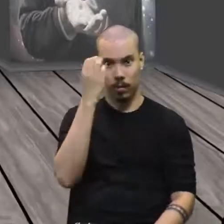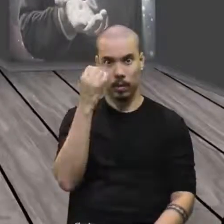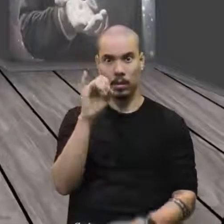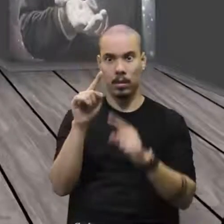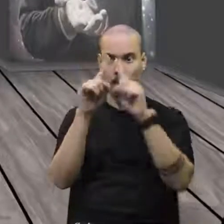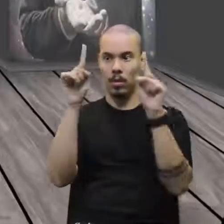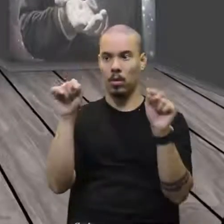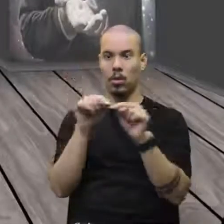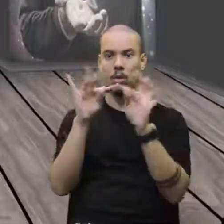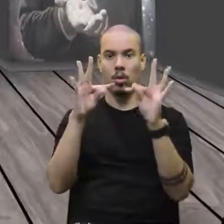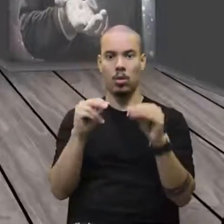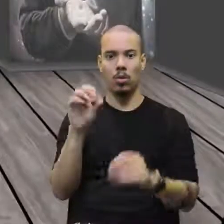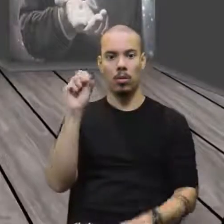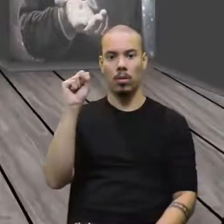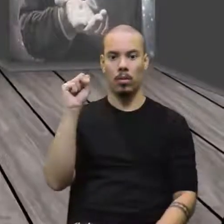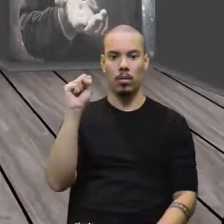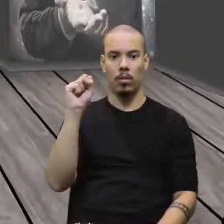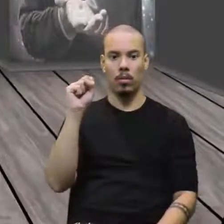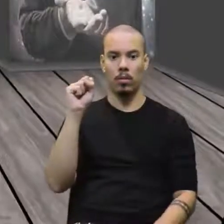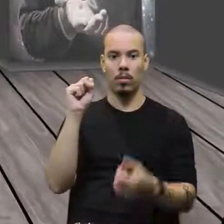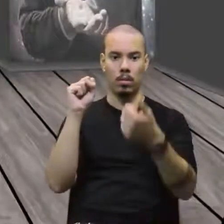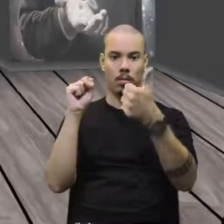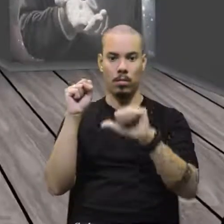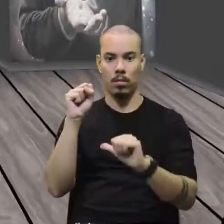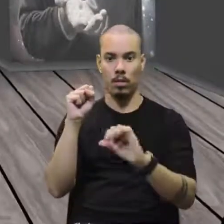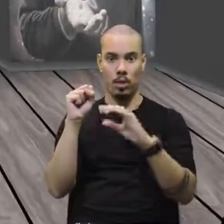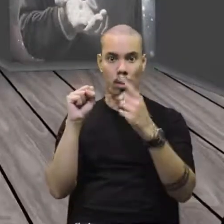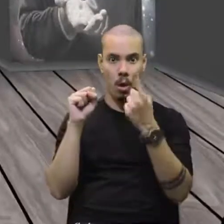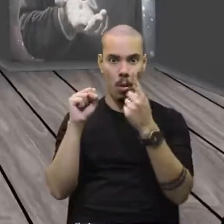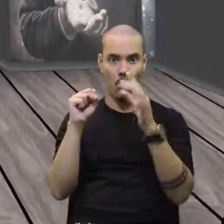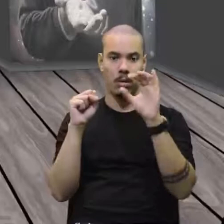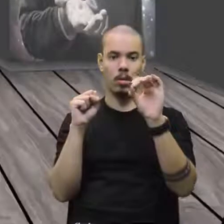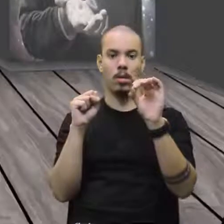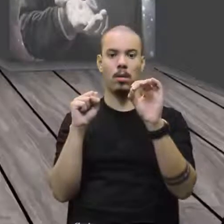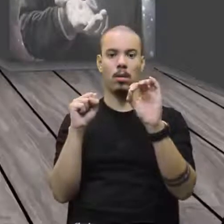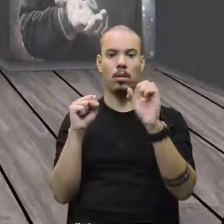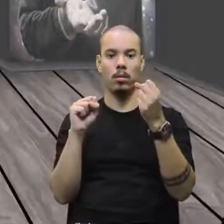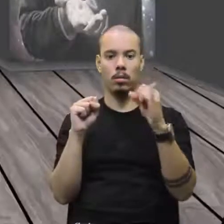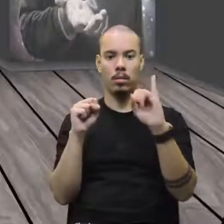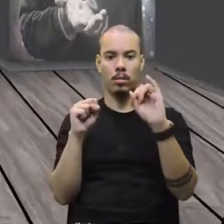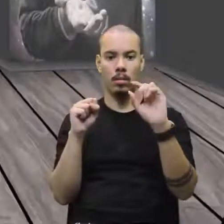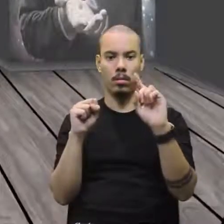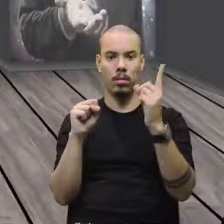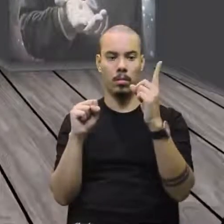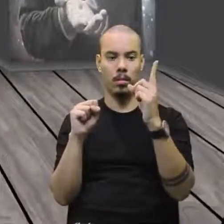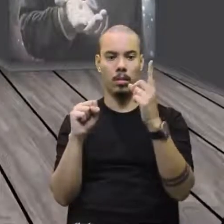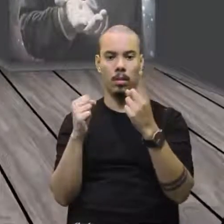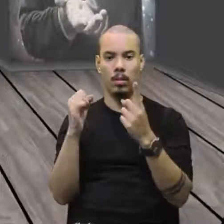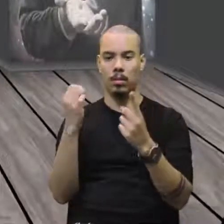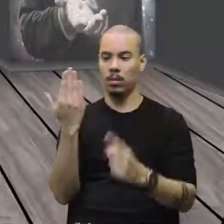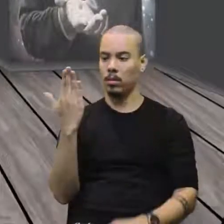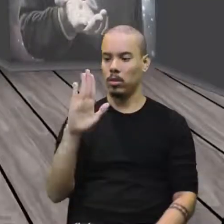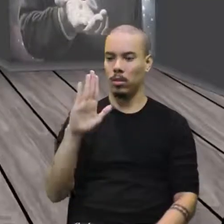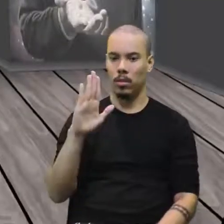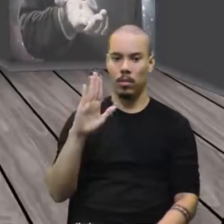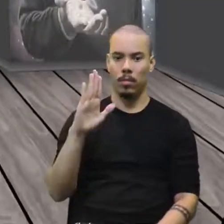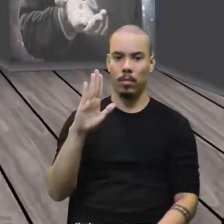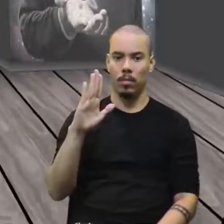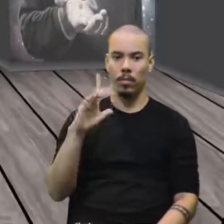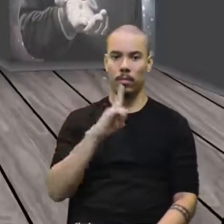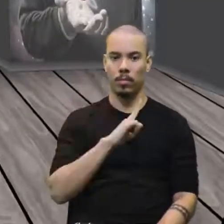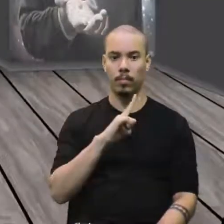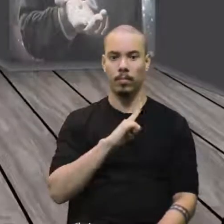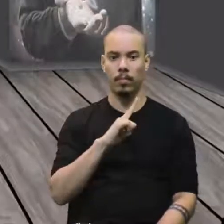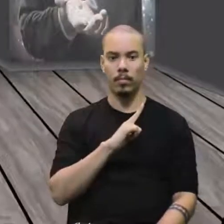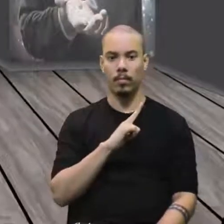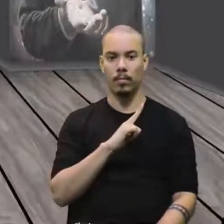Se desarmar do meio, forma o 0. Se eu armar do meio e desarmar, por exemplo, a daqui, ela sai,